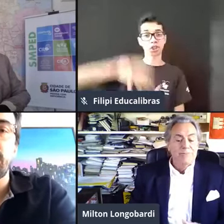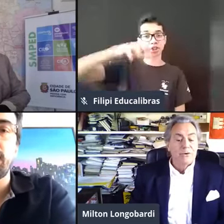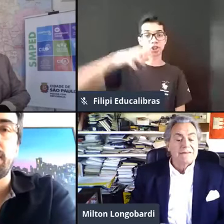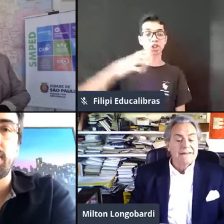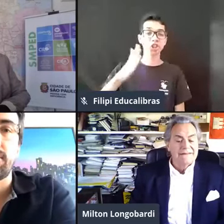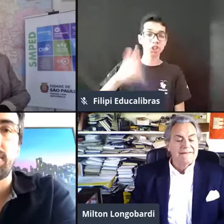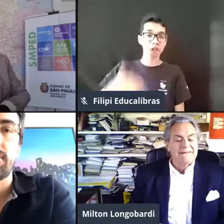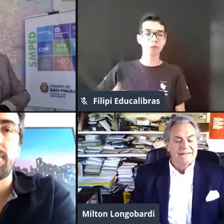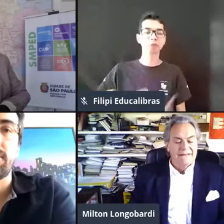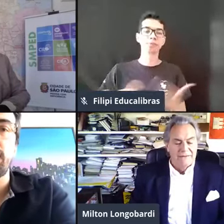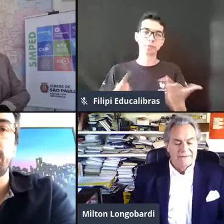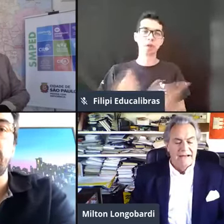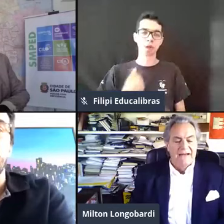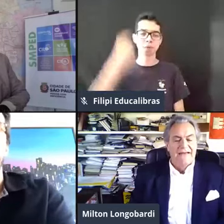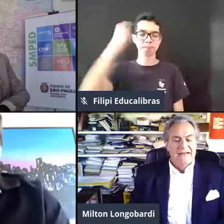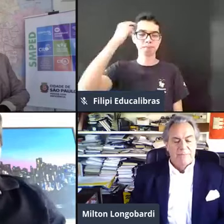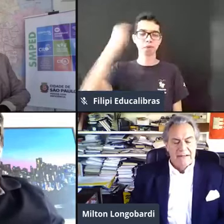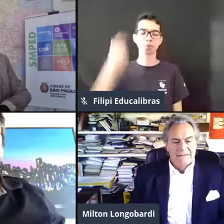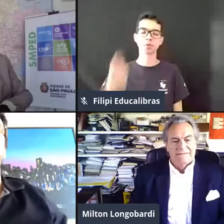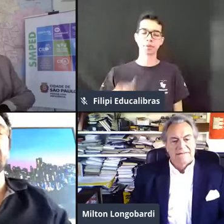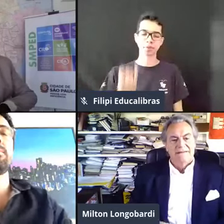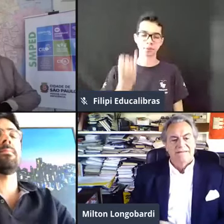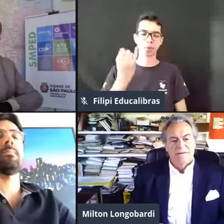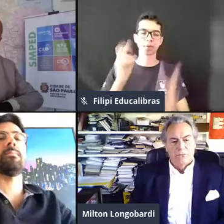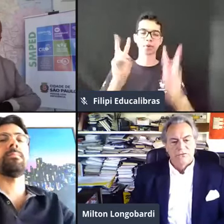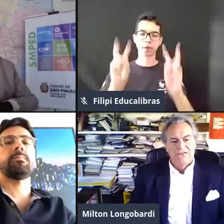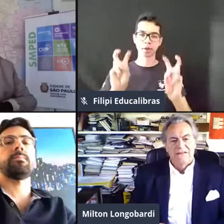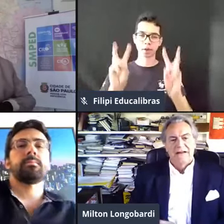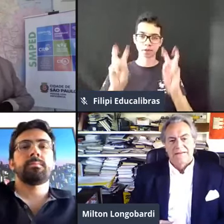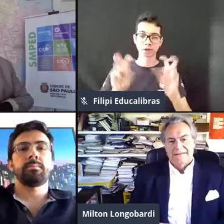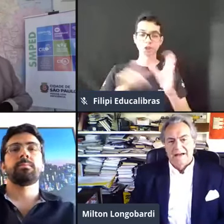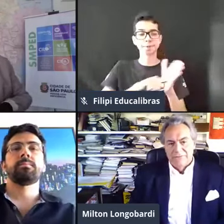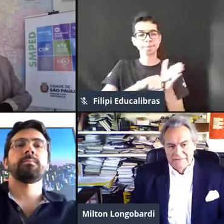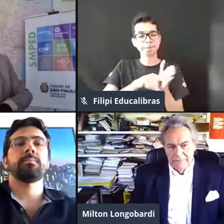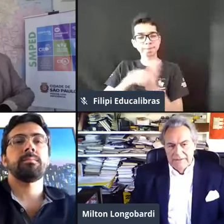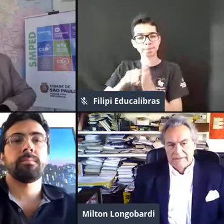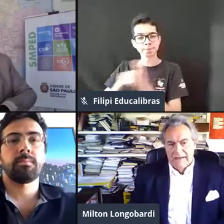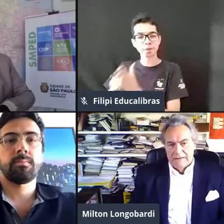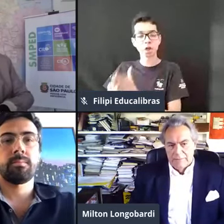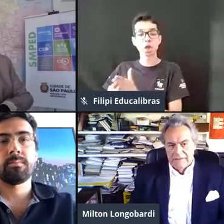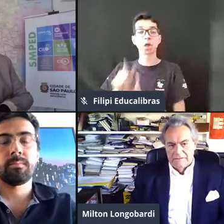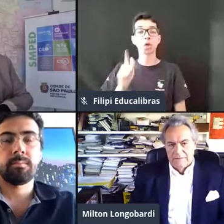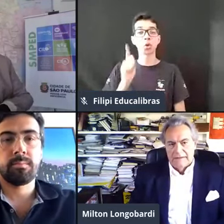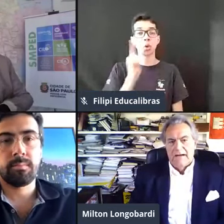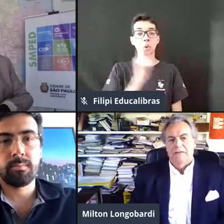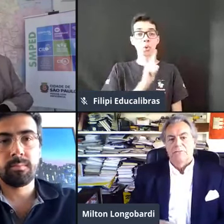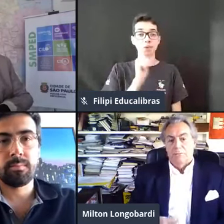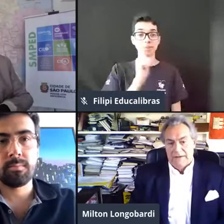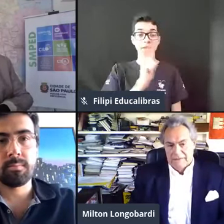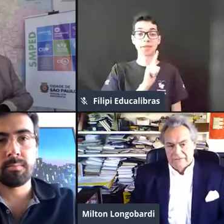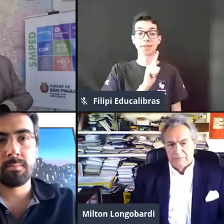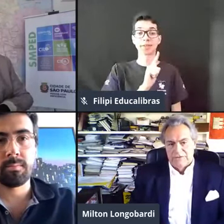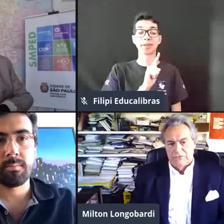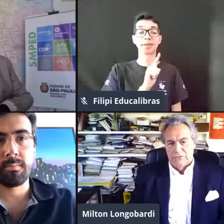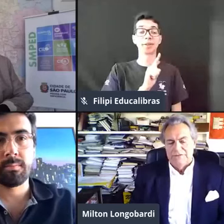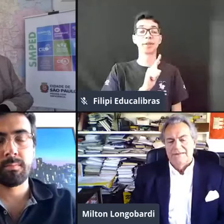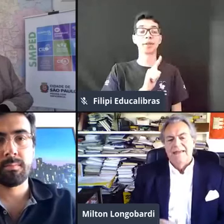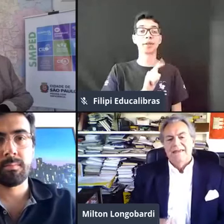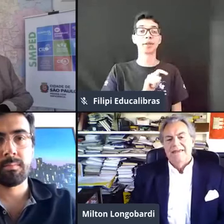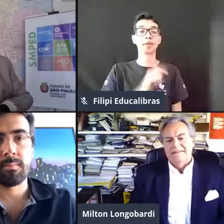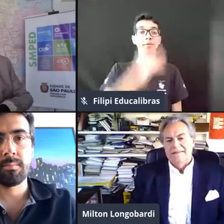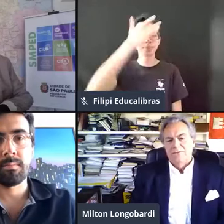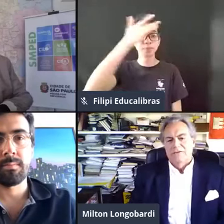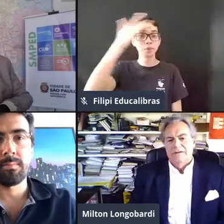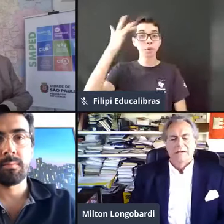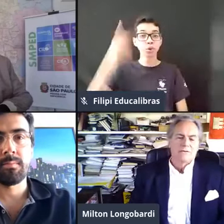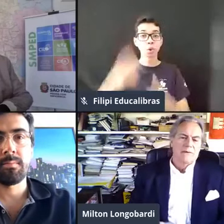muito importante de se levantar, para que se consiga dar visibilidade para esse mercado, para essas pessoas,